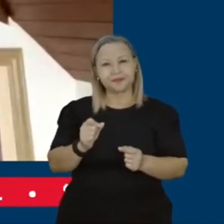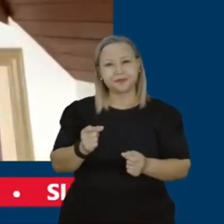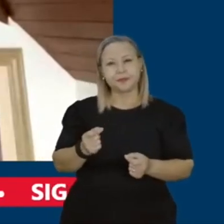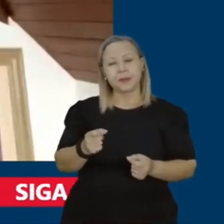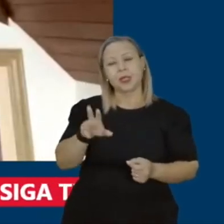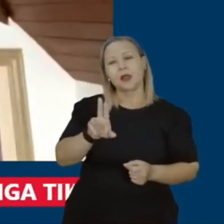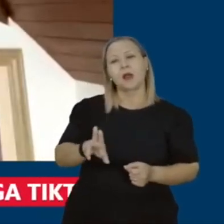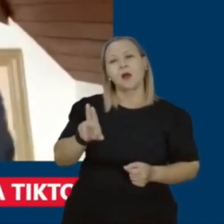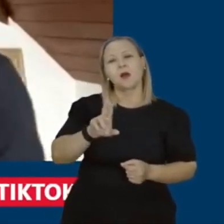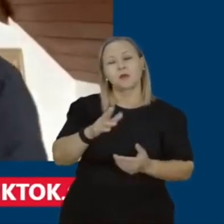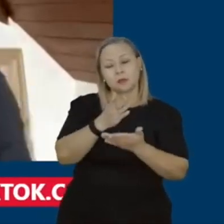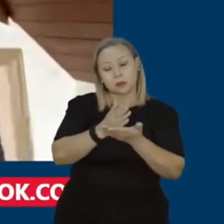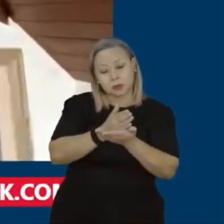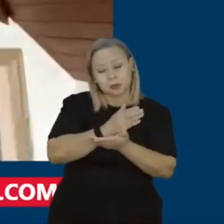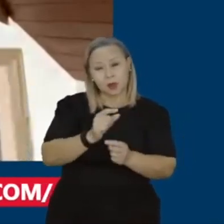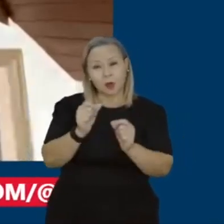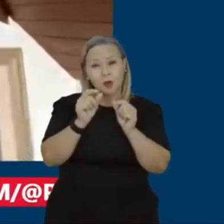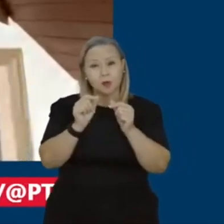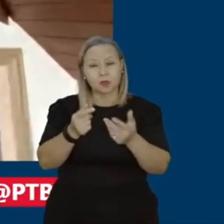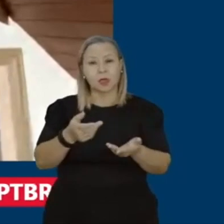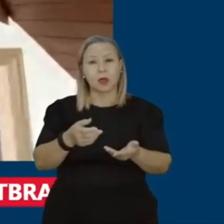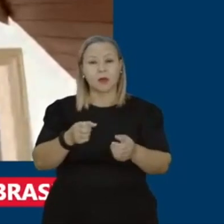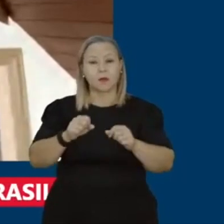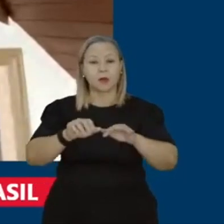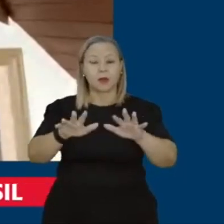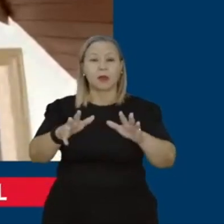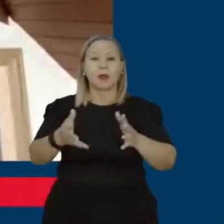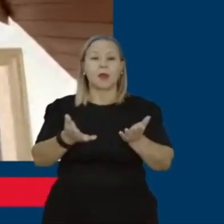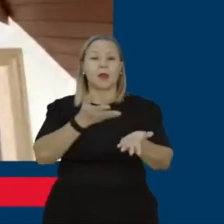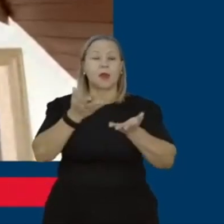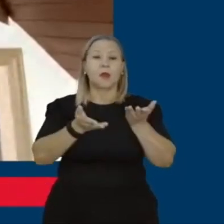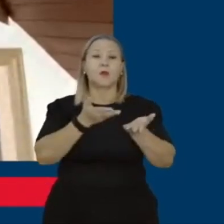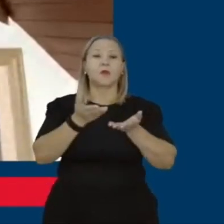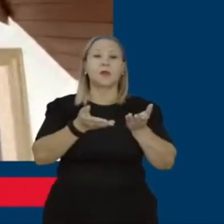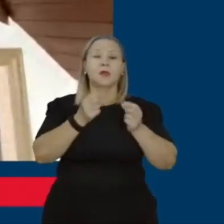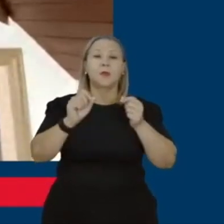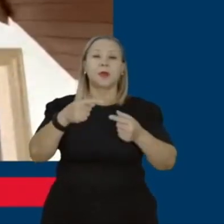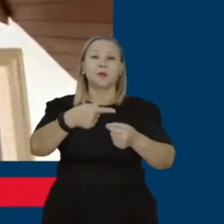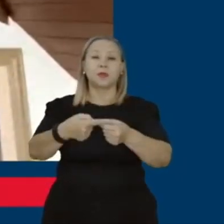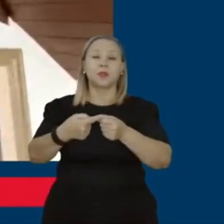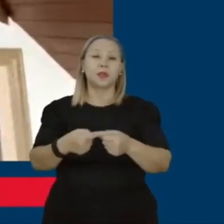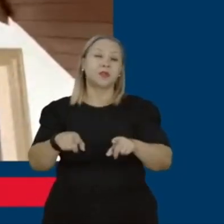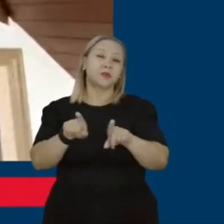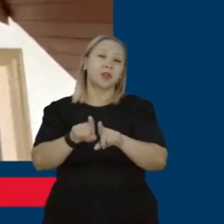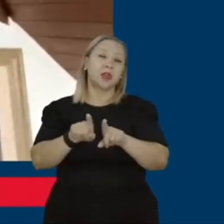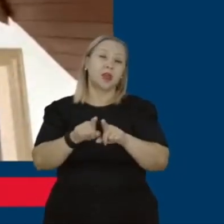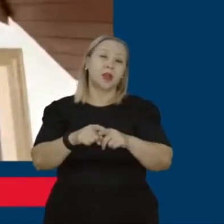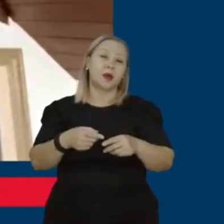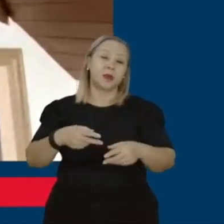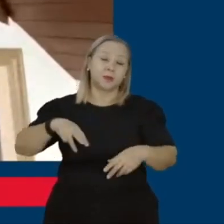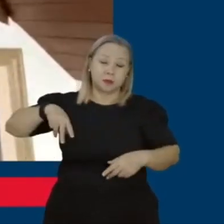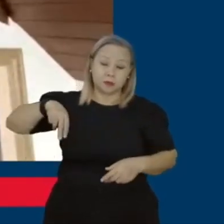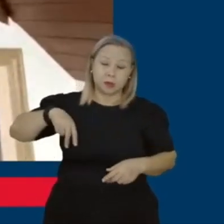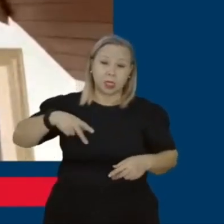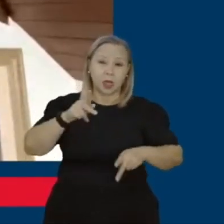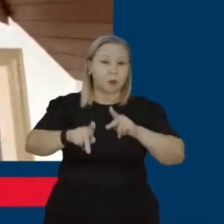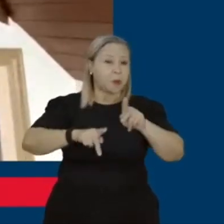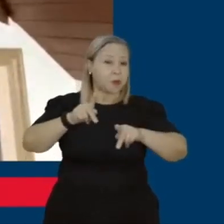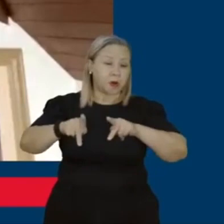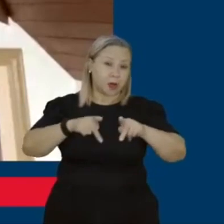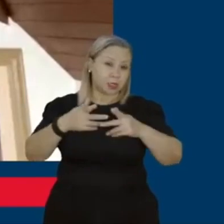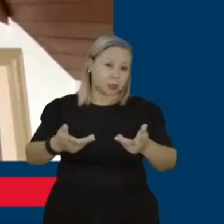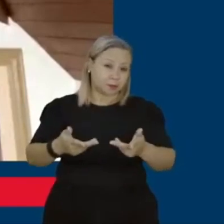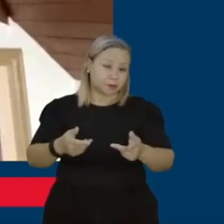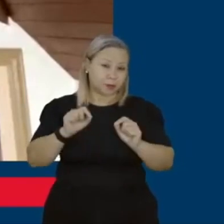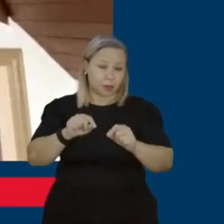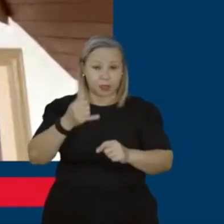utilizada para estender o tratamento de esgoto numa cidade que não tem a mesma densidade populacional. Esta era a